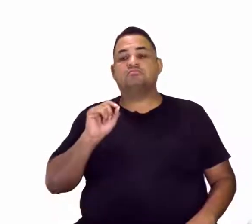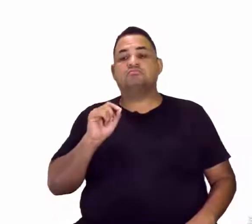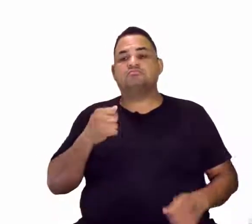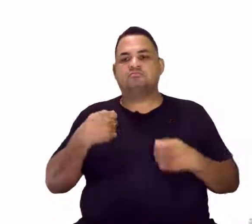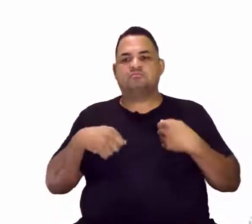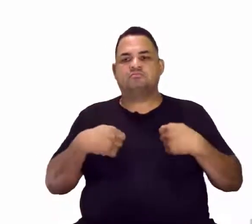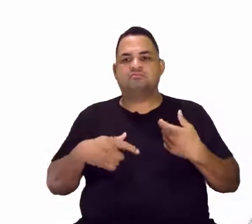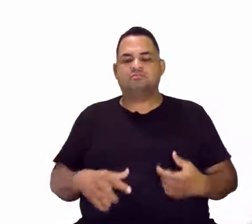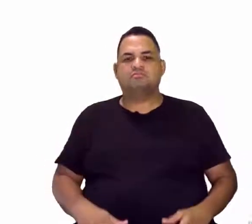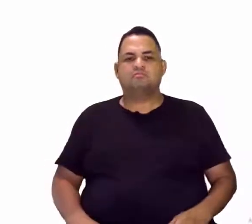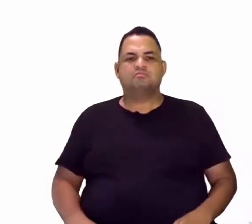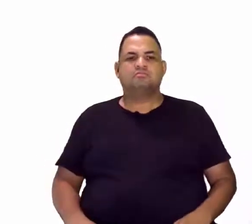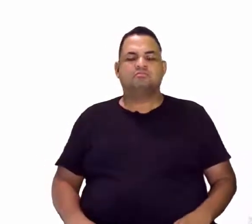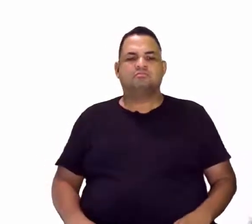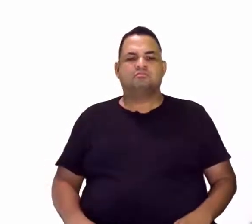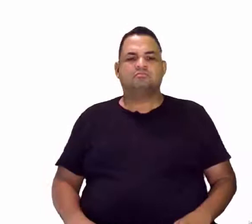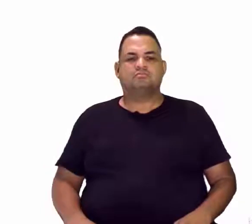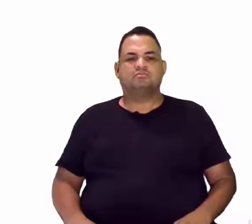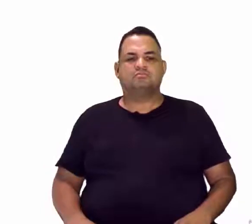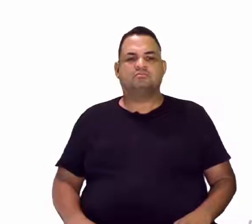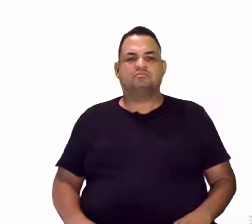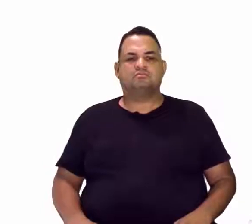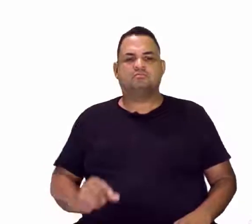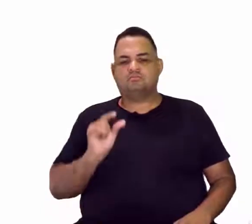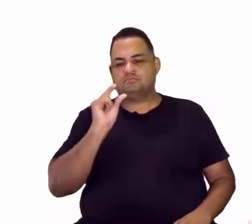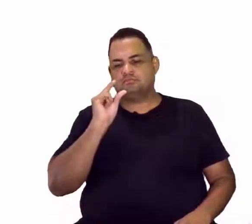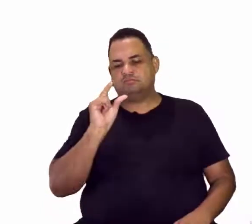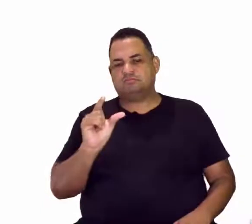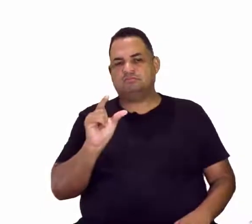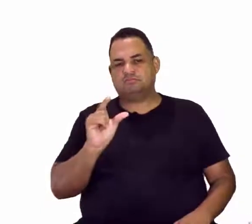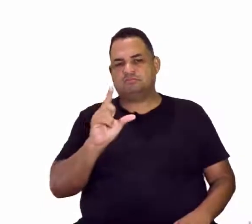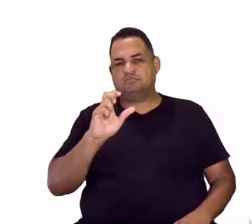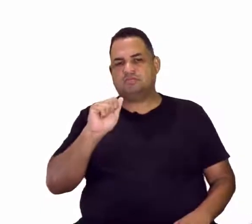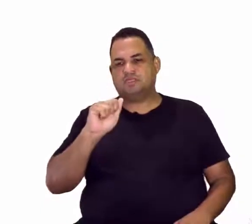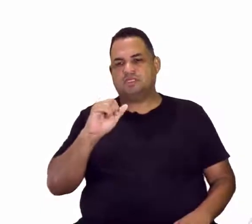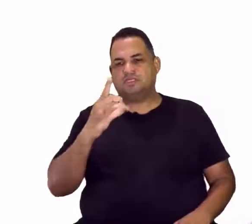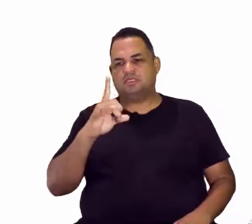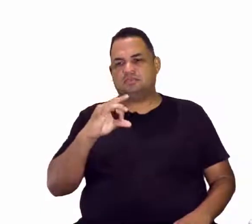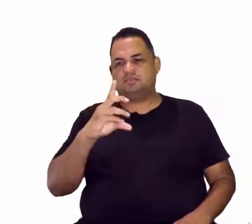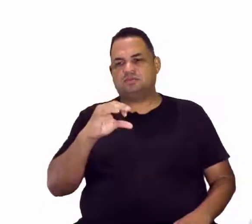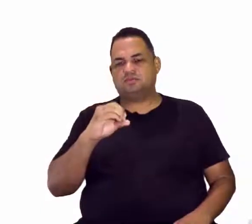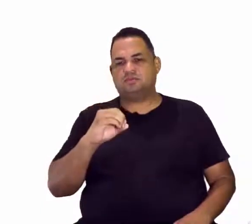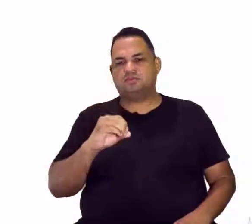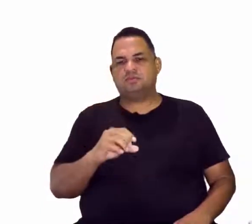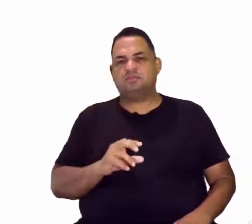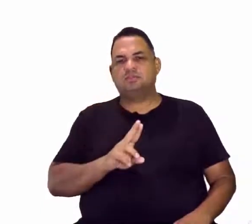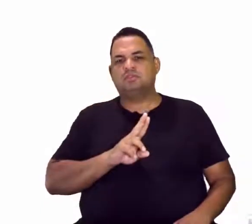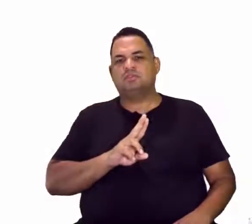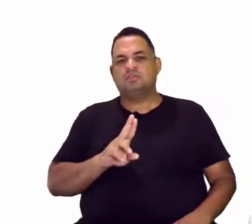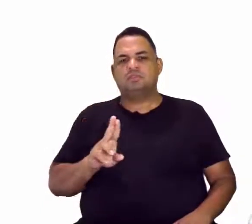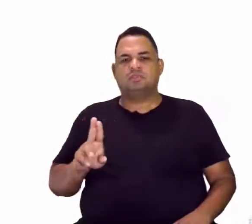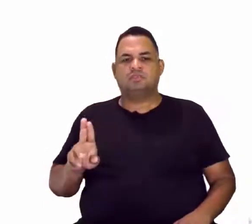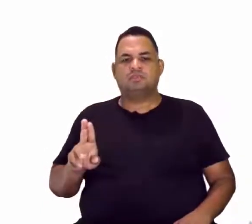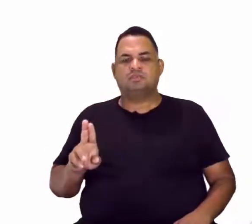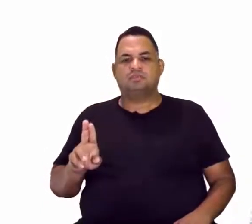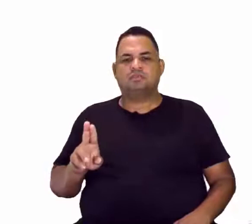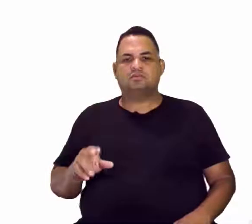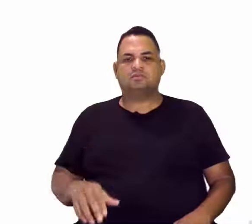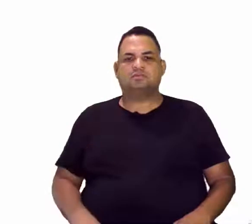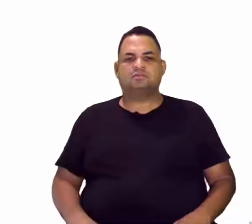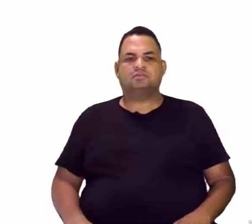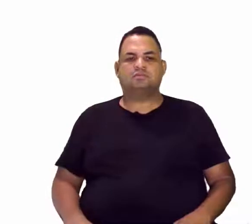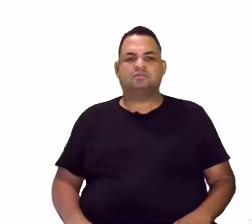precisar? Eu vou precisar usar a palavra ácido normal. Vou começar com o nome do